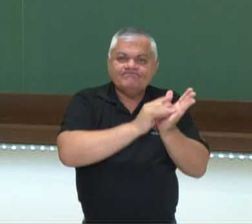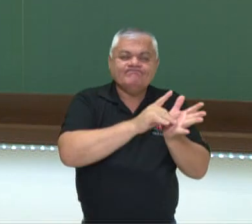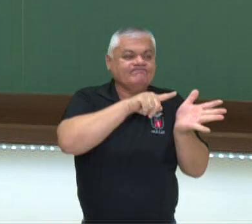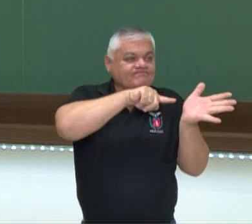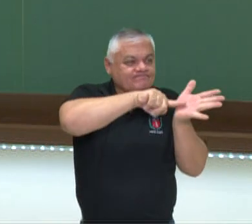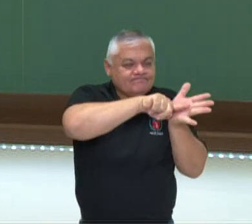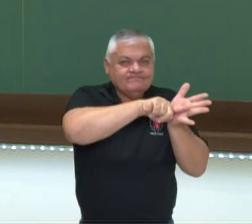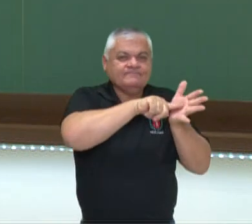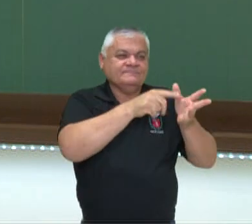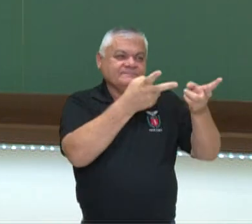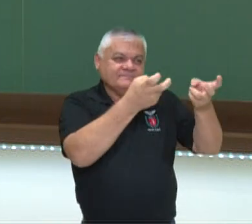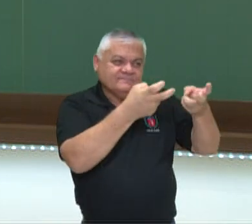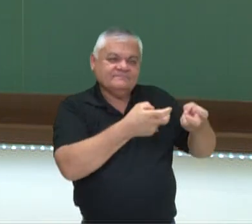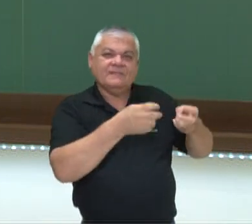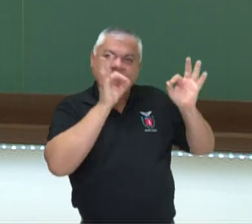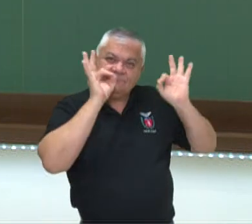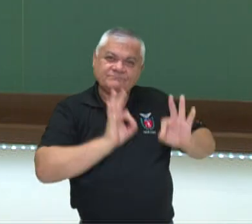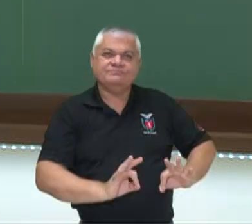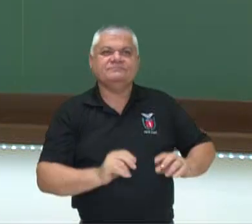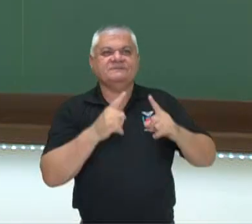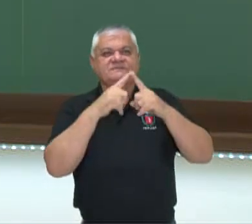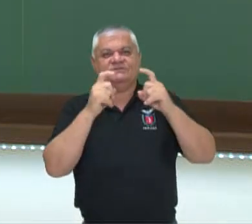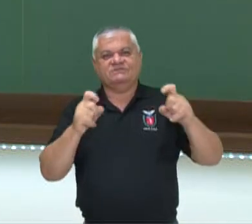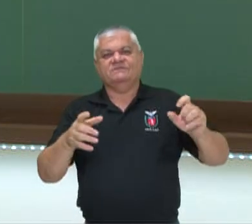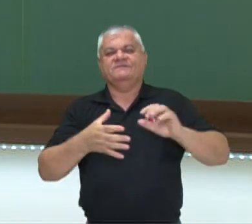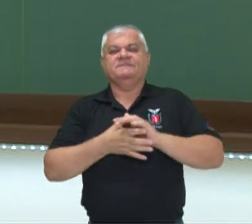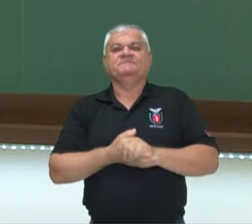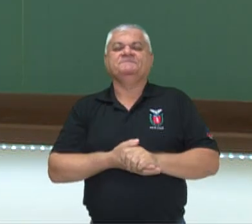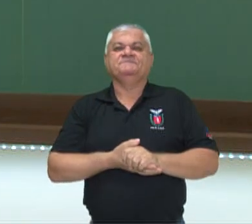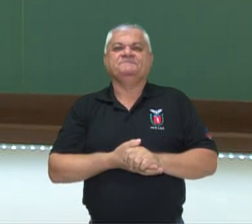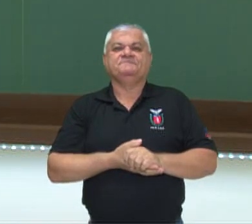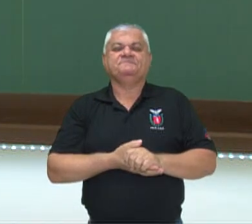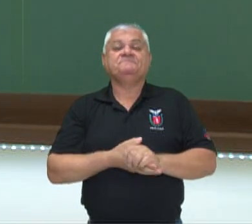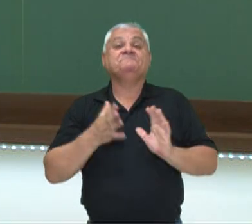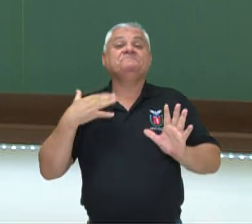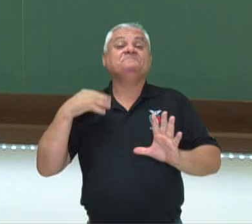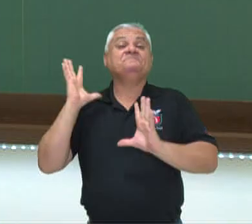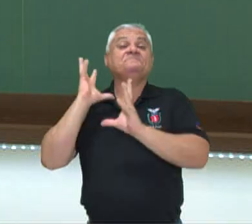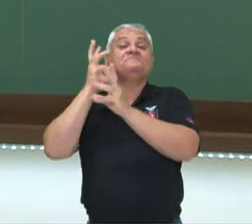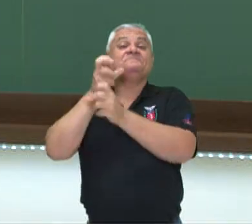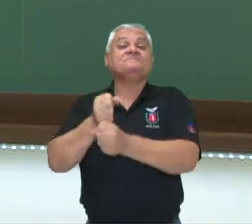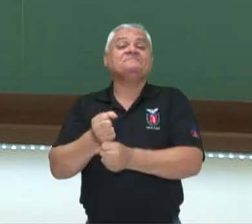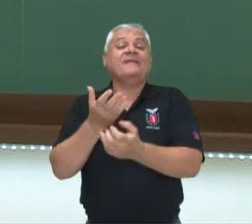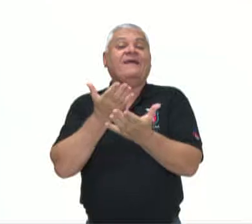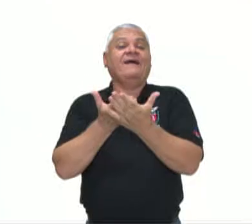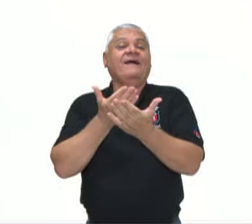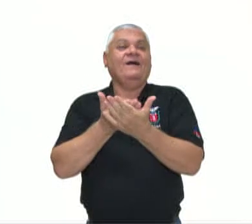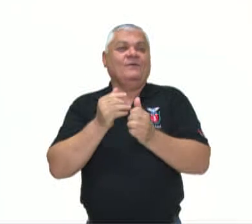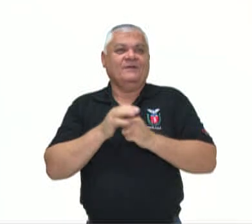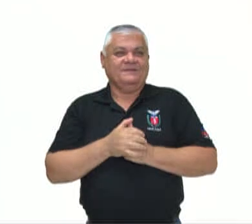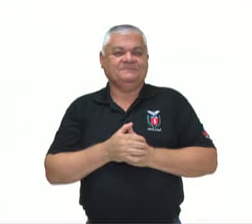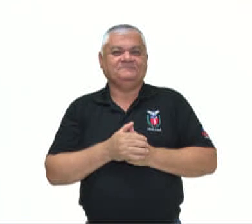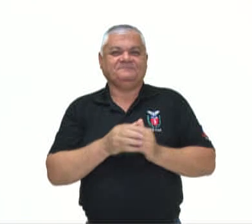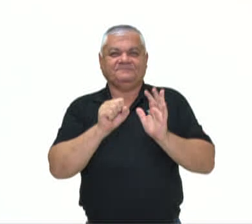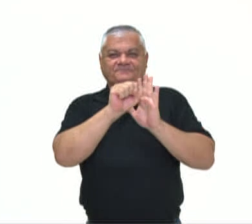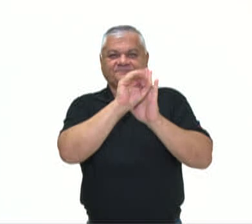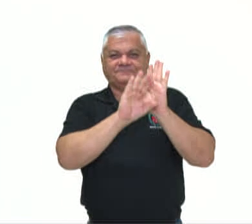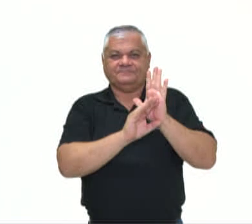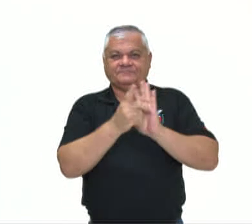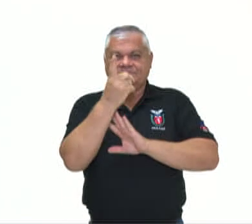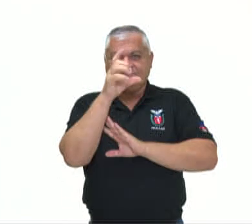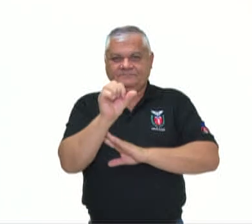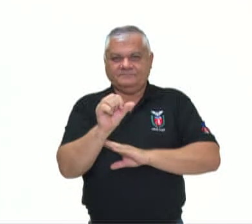proposição como científica, certo? Então, vamos aqui para a revisão da nossa aula de hoje. No século XIX,